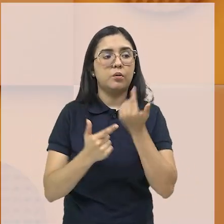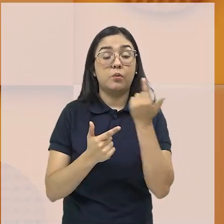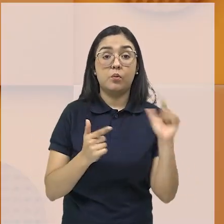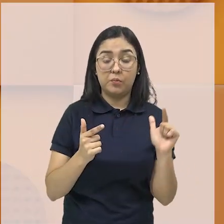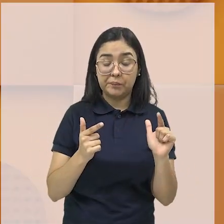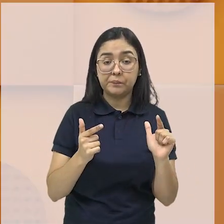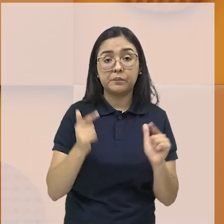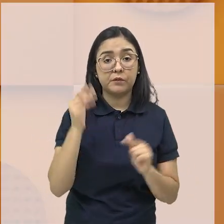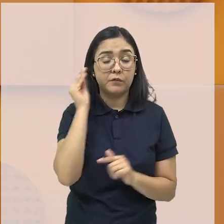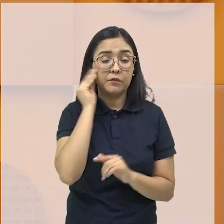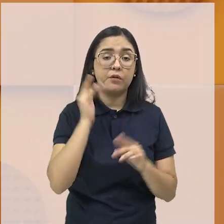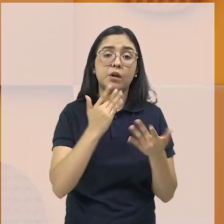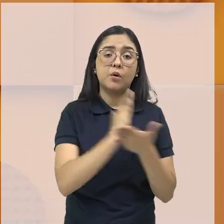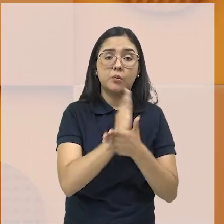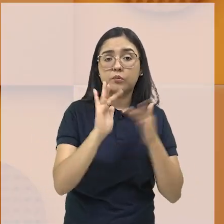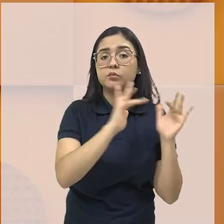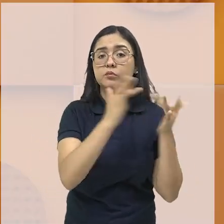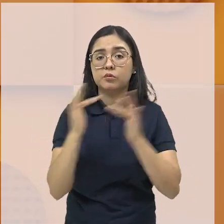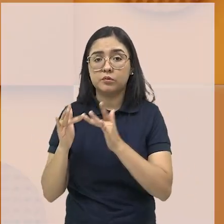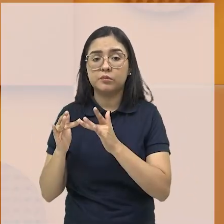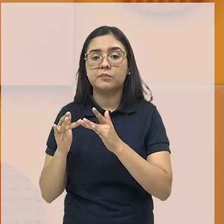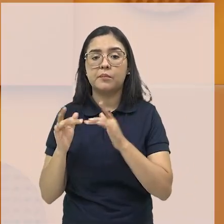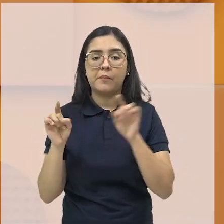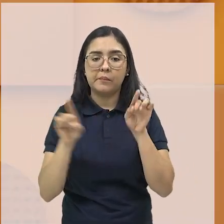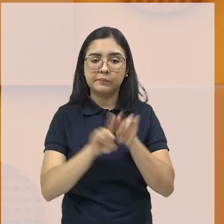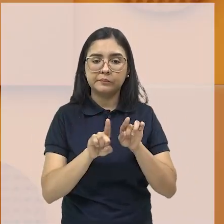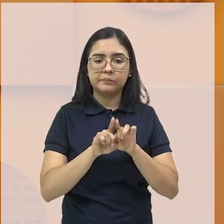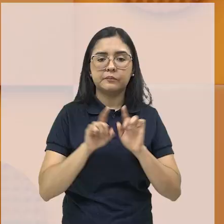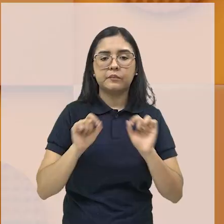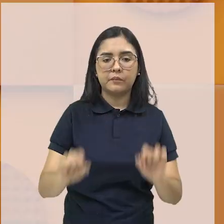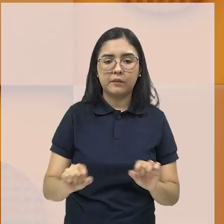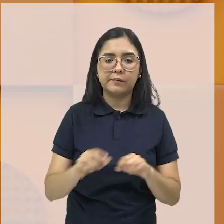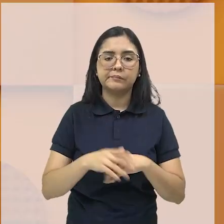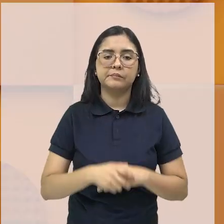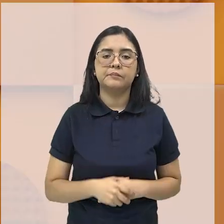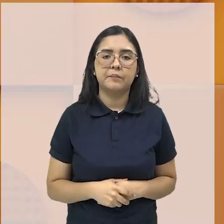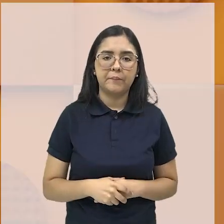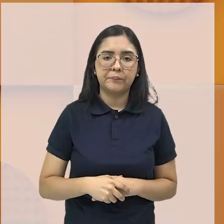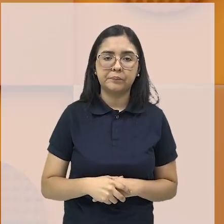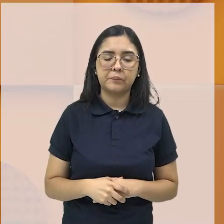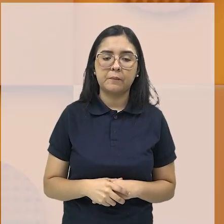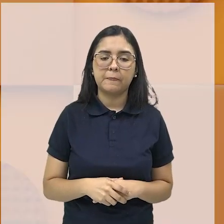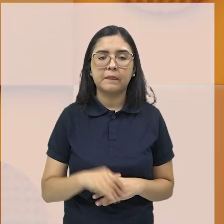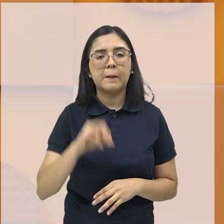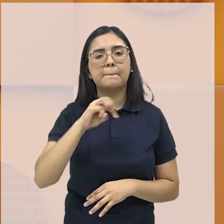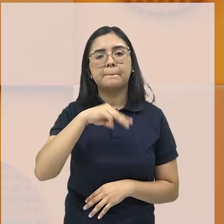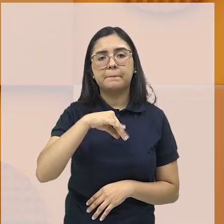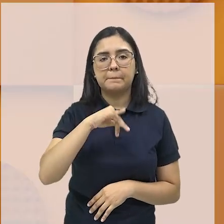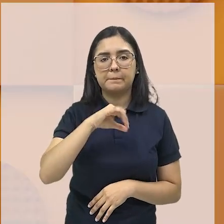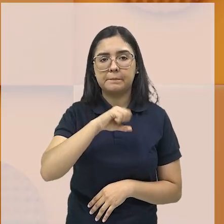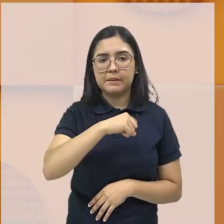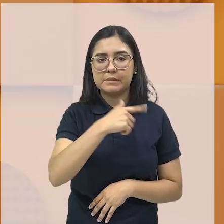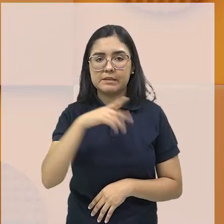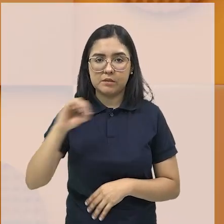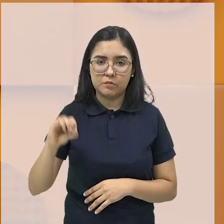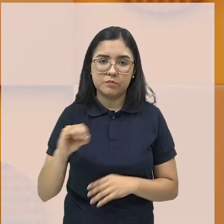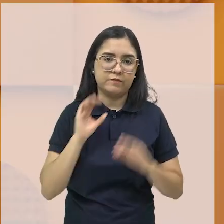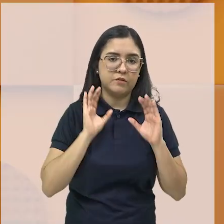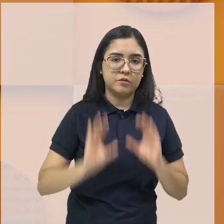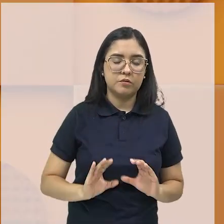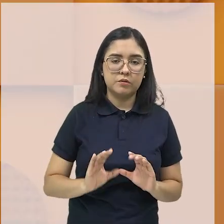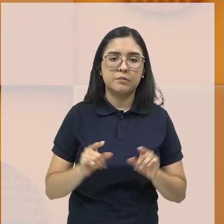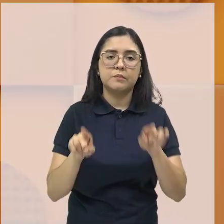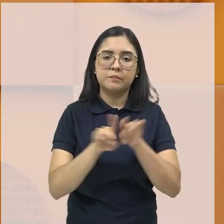em alguns contextos históricos sobre missões civilizatórias, né? Por exemplo, na época do neocolonialismo,